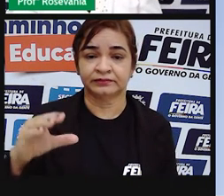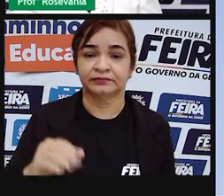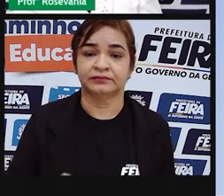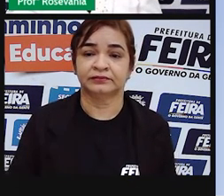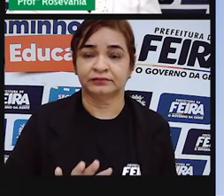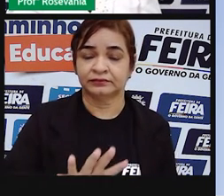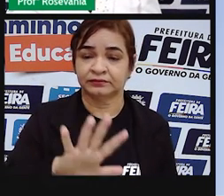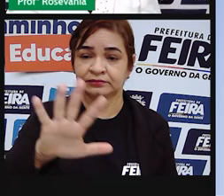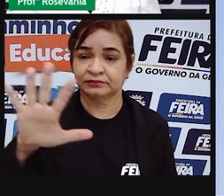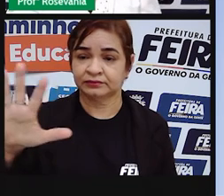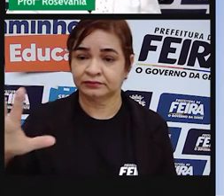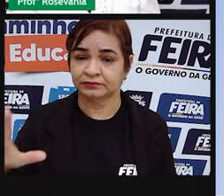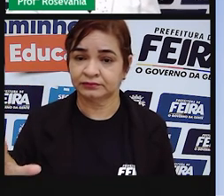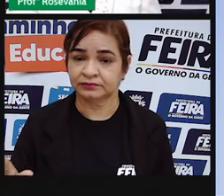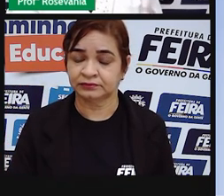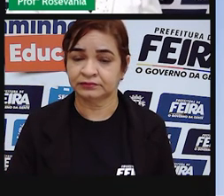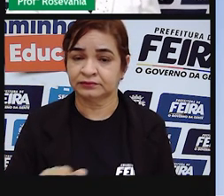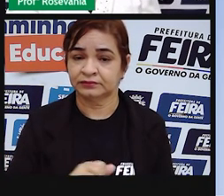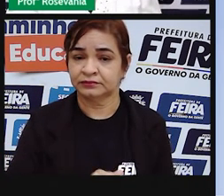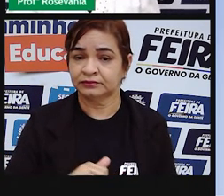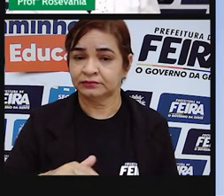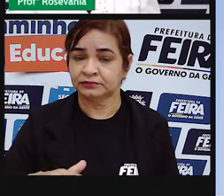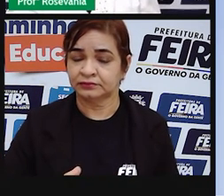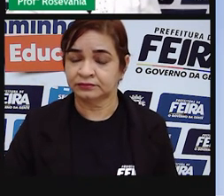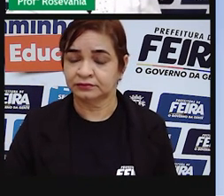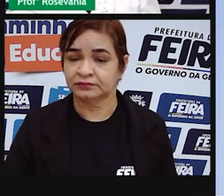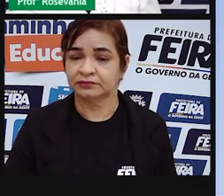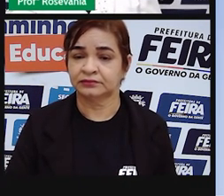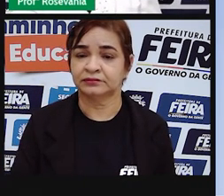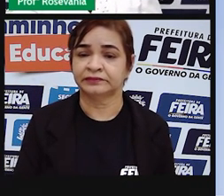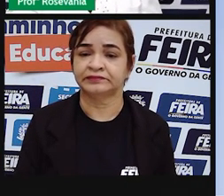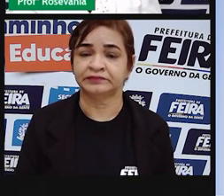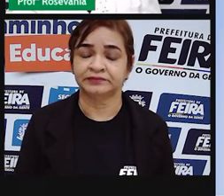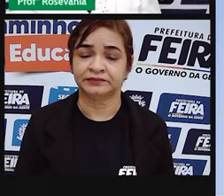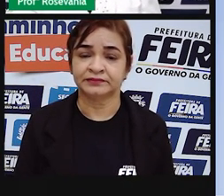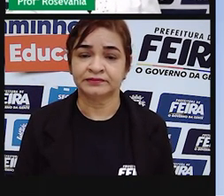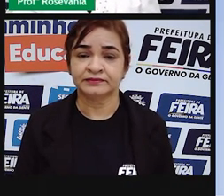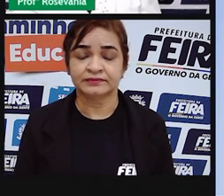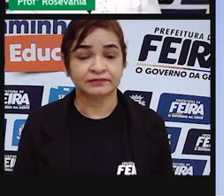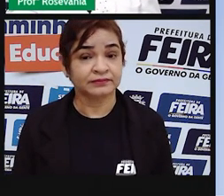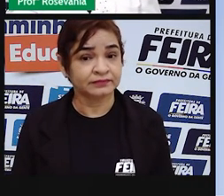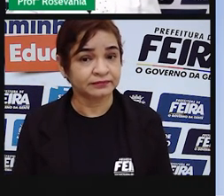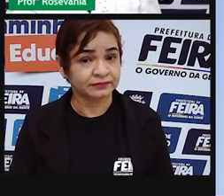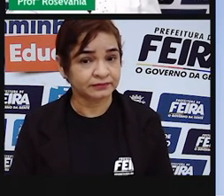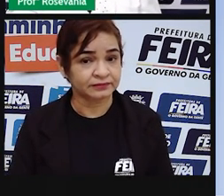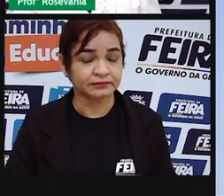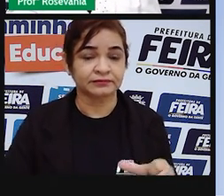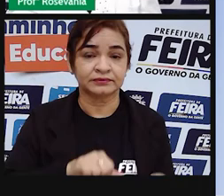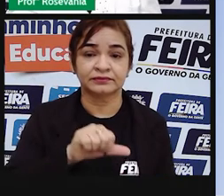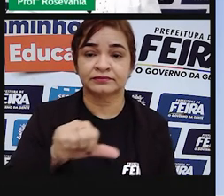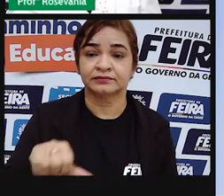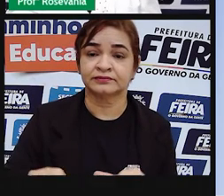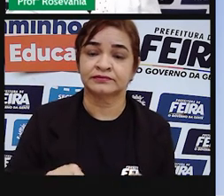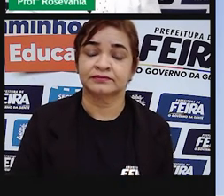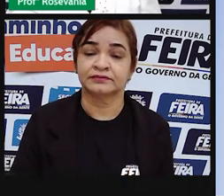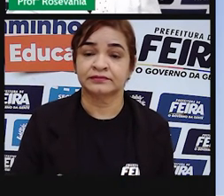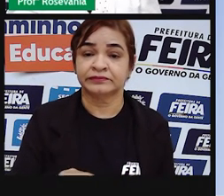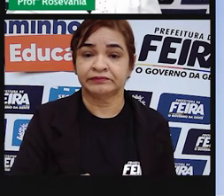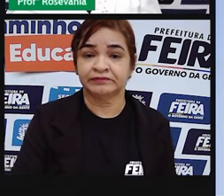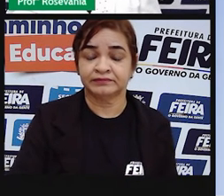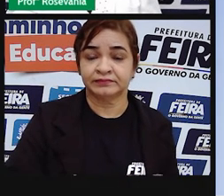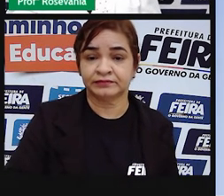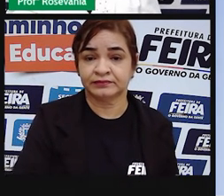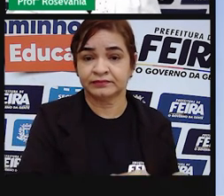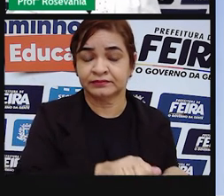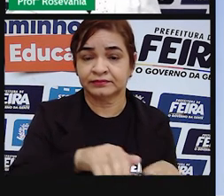e cujo turismo é uma atividade econômica que chama bastante atenção. E nós, a gente houve essa mudança também, começamos a migrar do